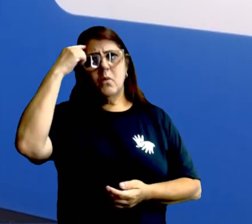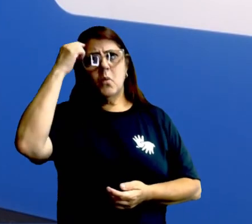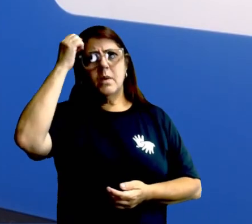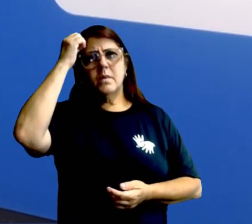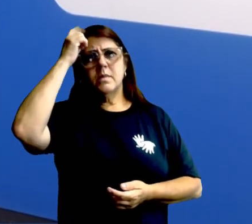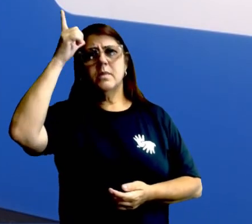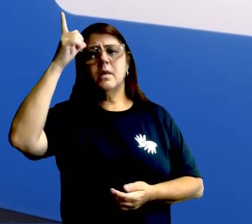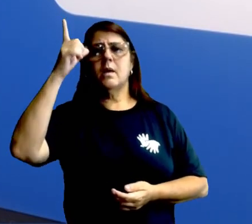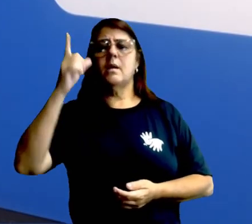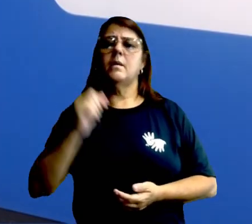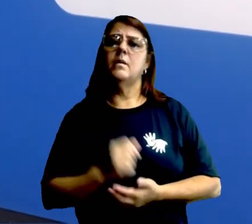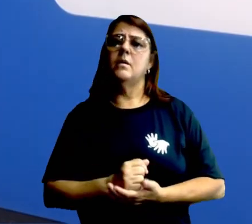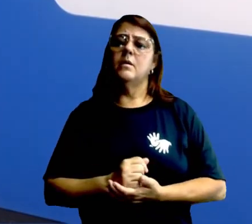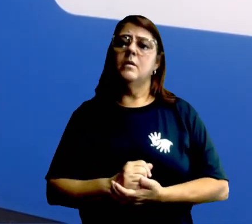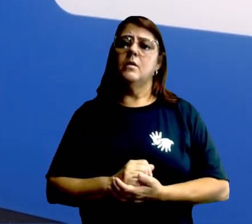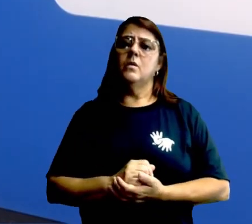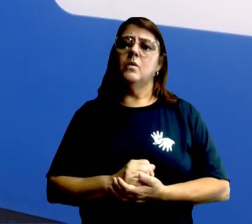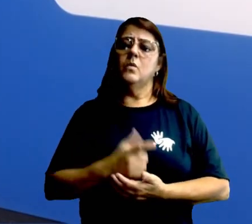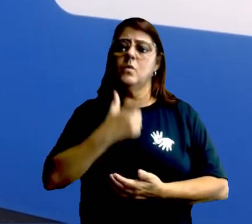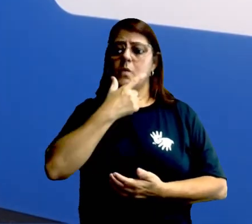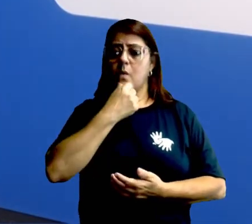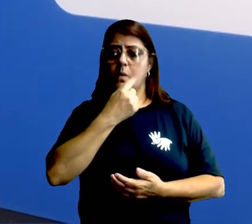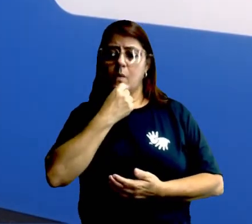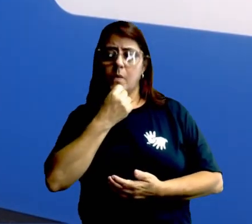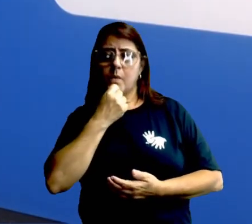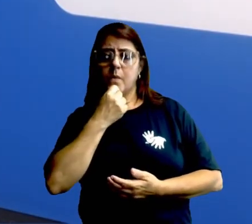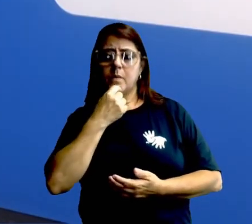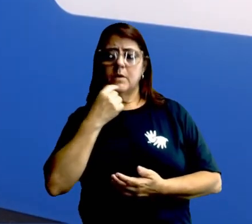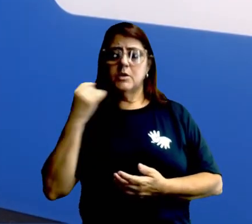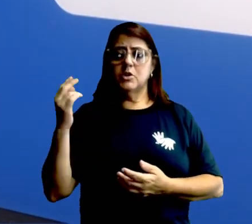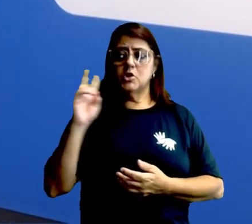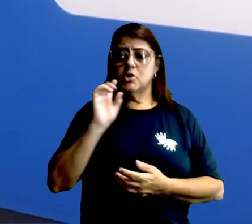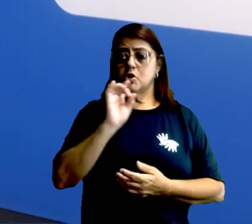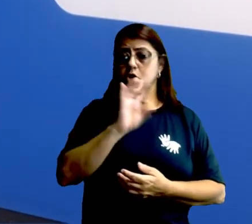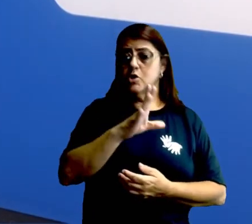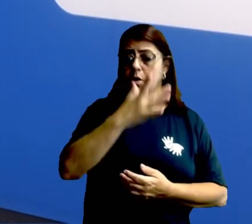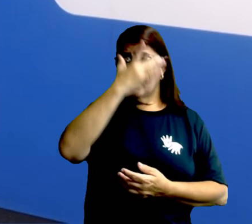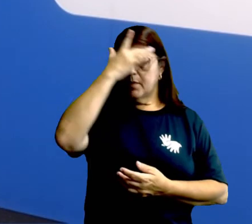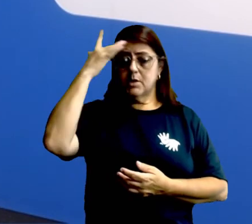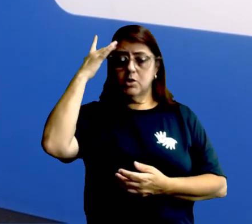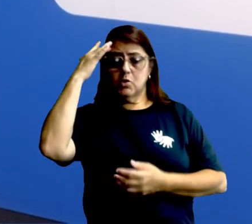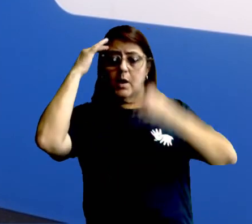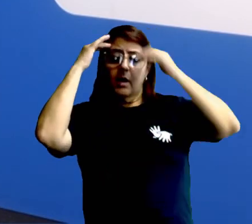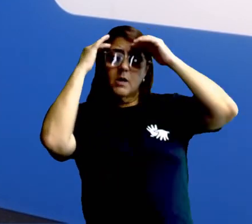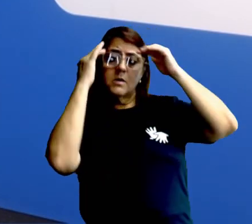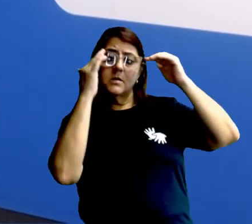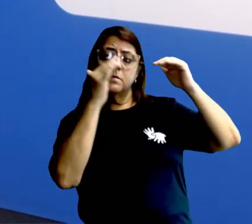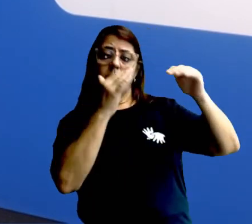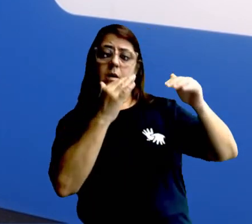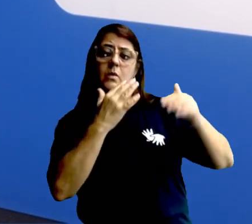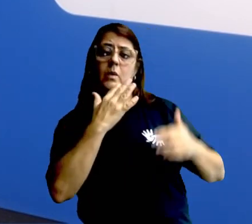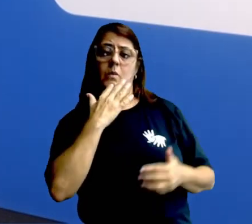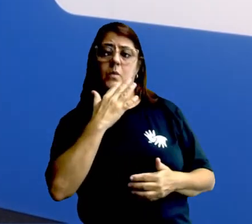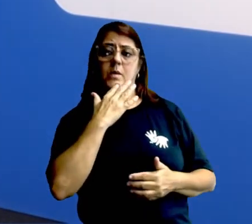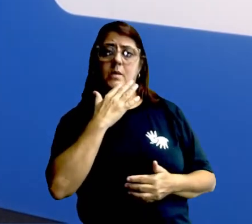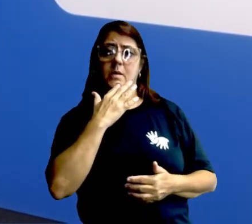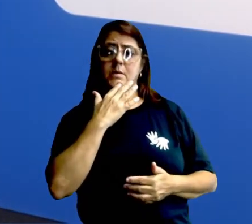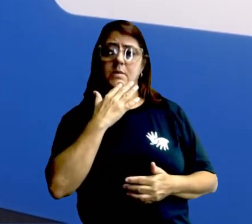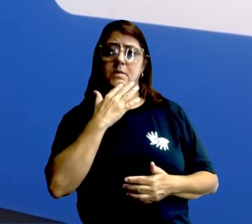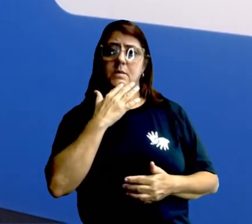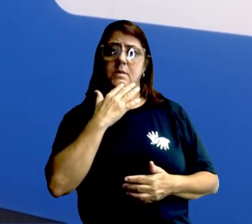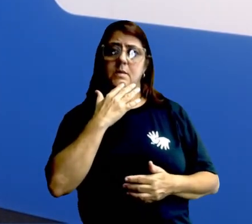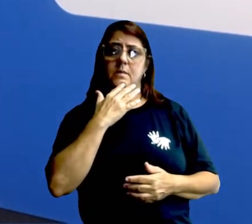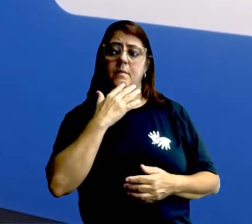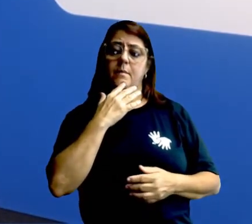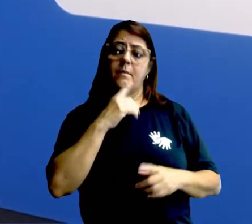uma ideia de um antigo historiador que dizia assim: a gente só valoriza ou só respeita aquilo que a gente